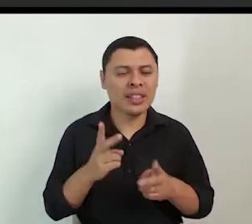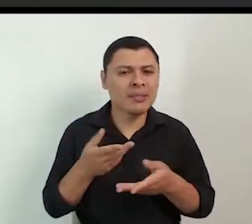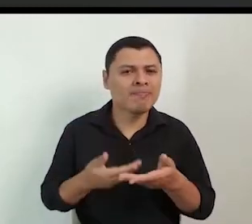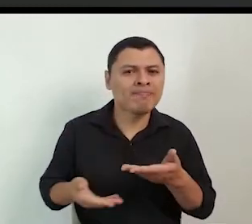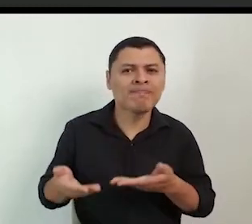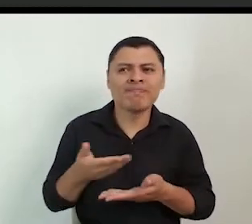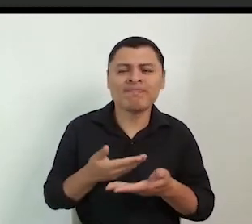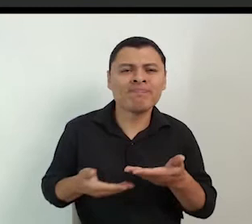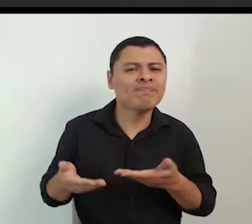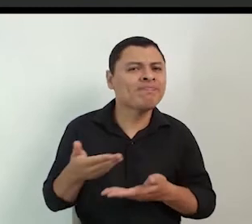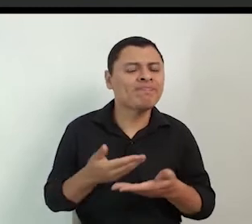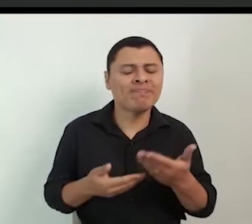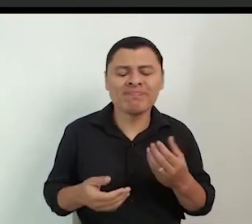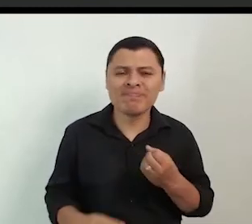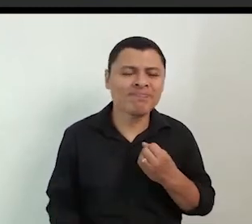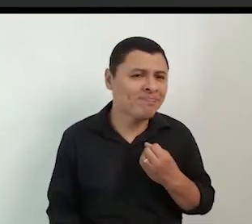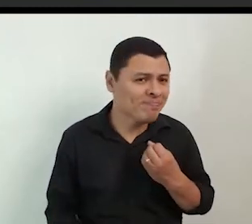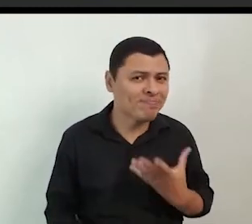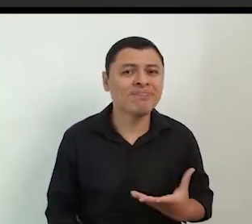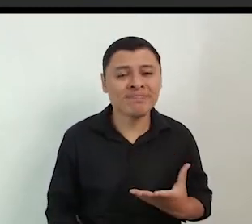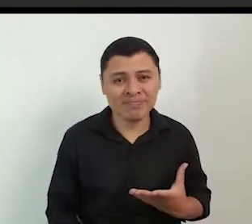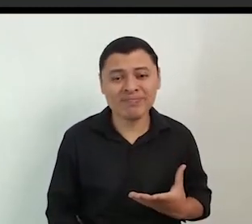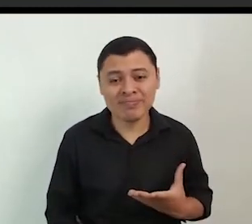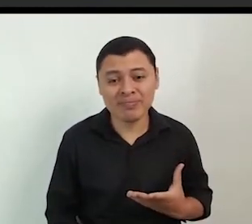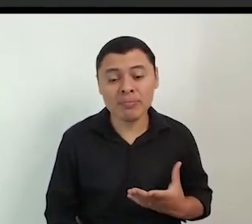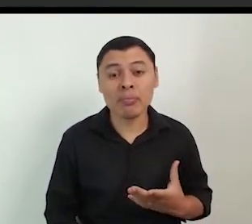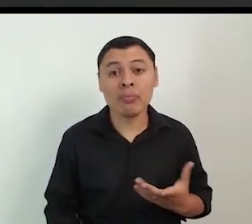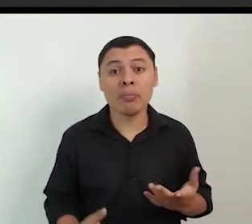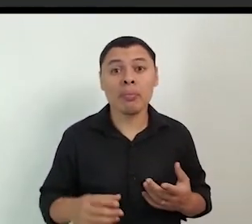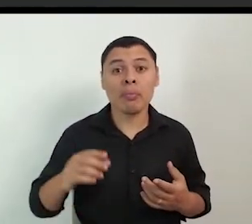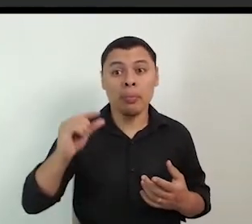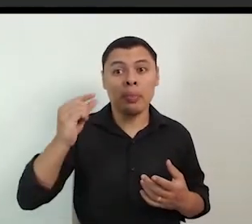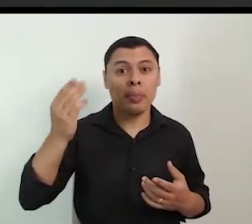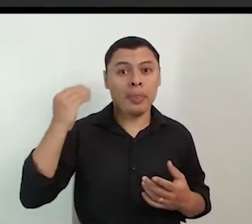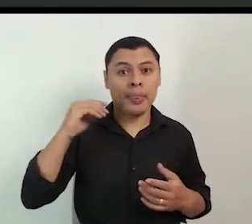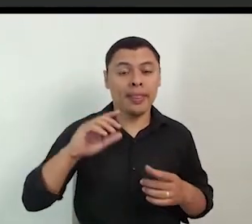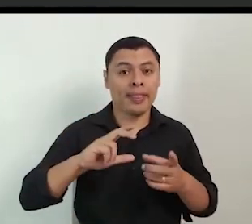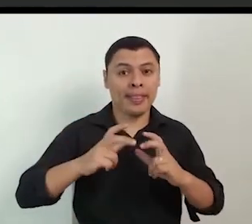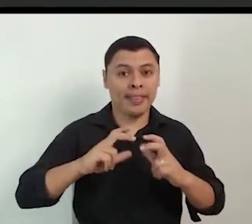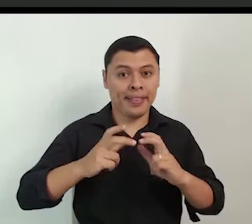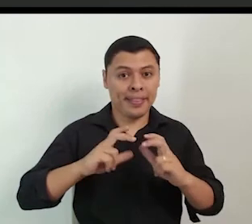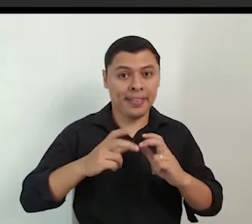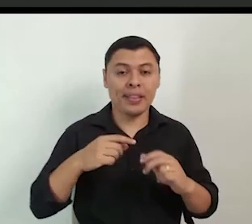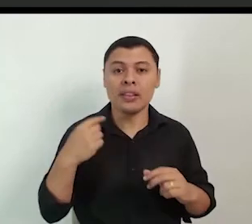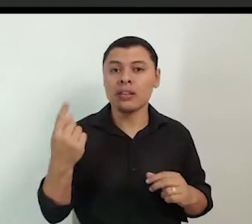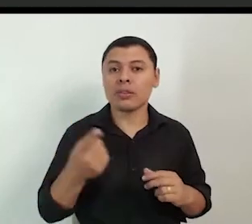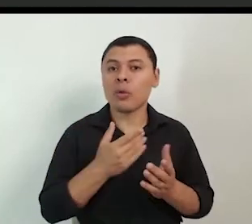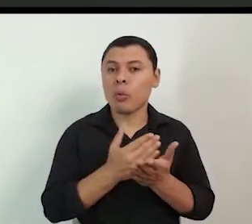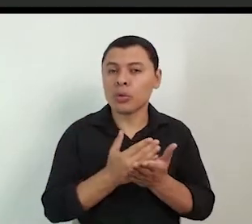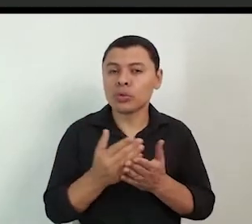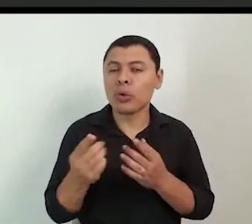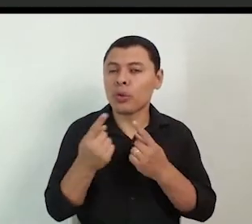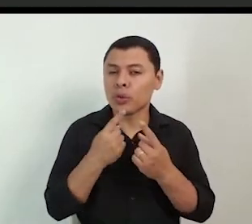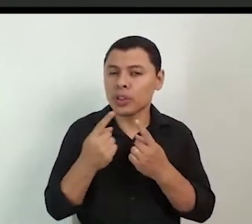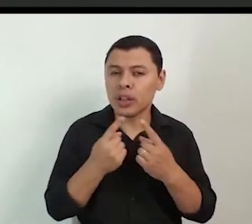tem. E então, assim, a partir desse último TDC, né, no anterior, a gente começou a conversar e a